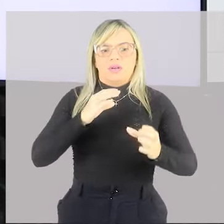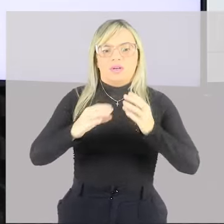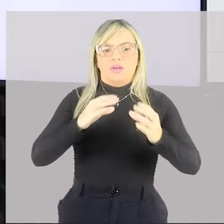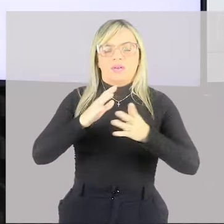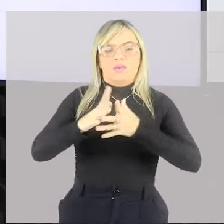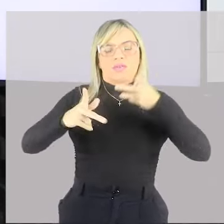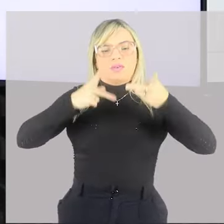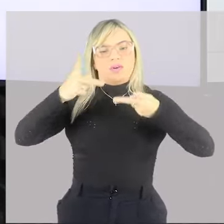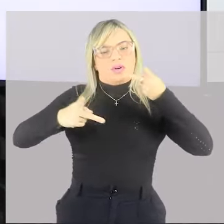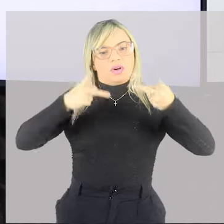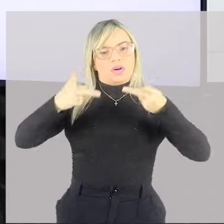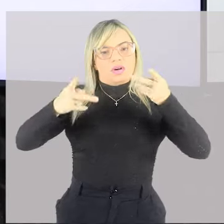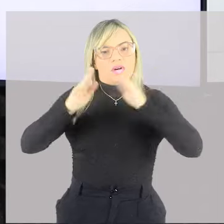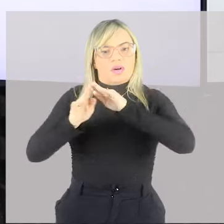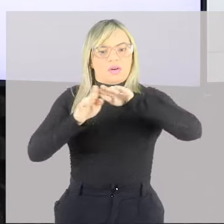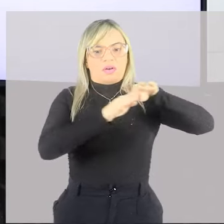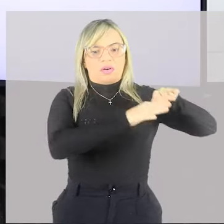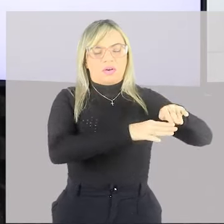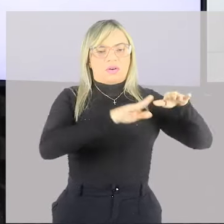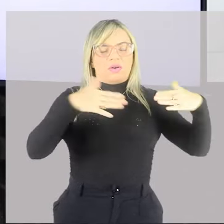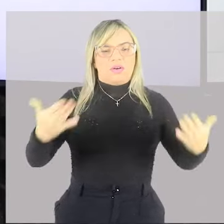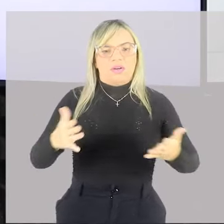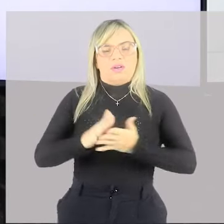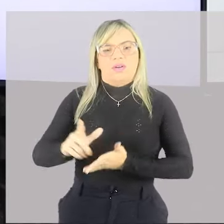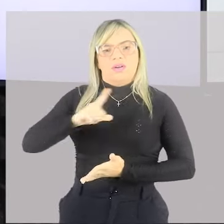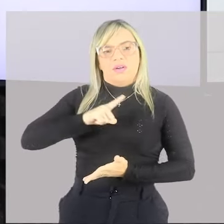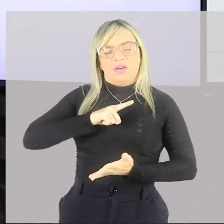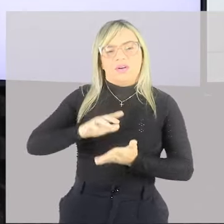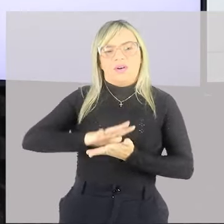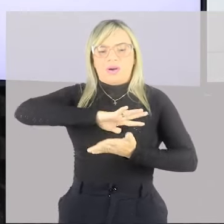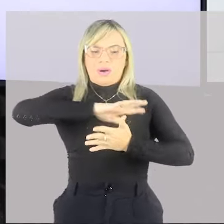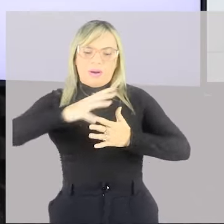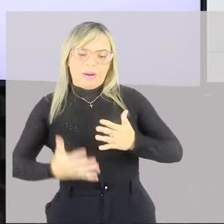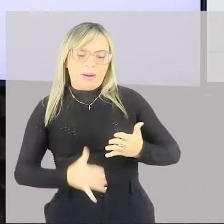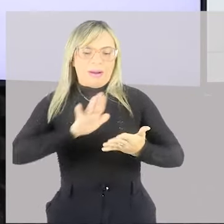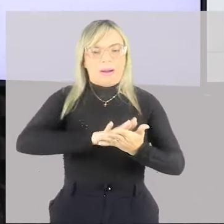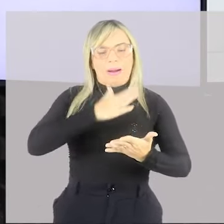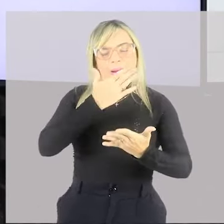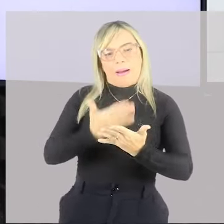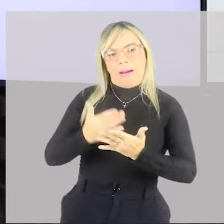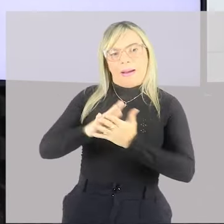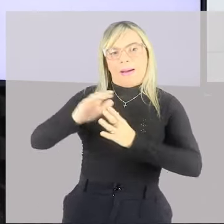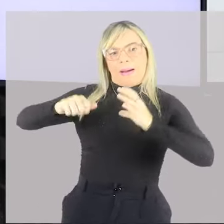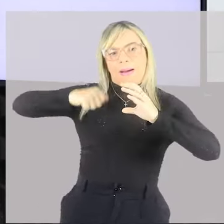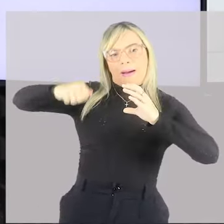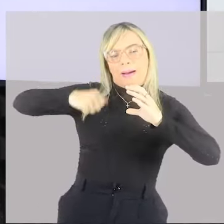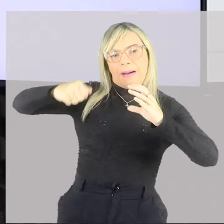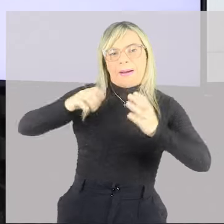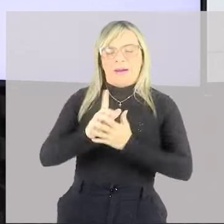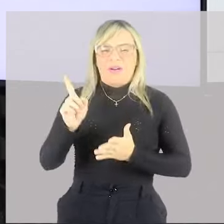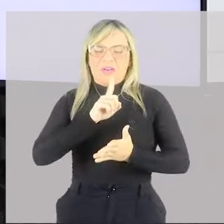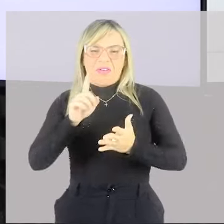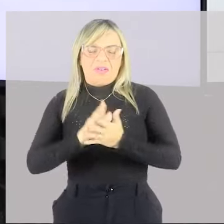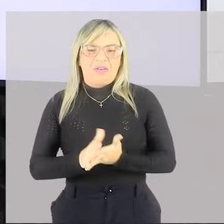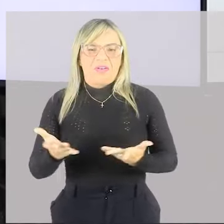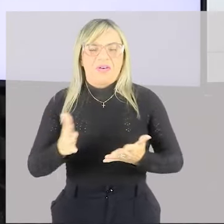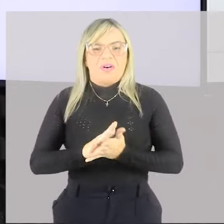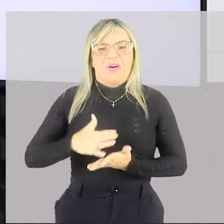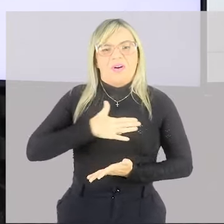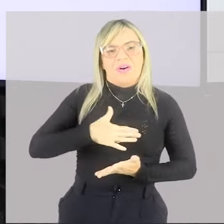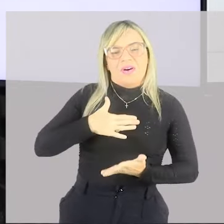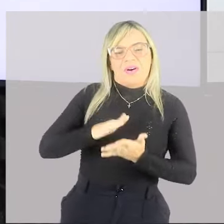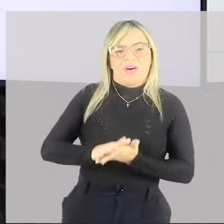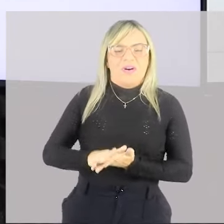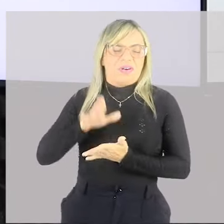verbalizando Porque alguns de vocês né eu tenho uma intérprete linda e maravilhosa que tá ao no vídeo que ela não gosta de ouvir áudio né a gente manda seis